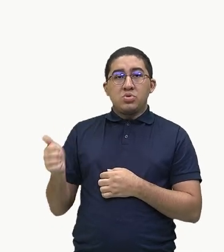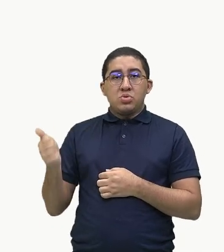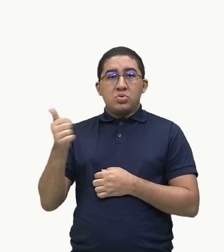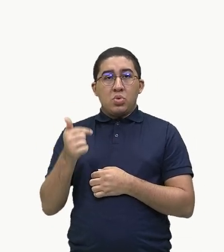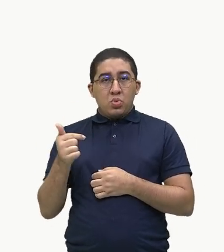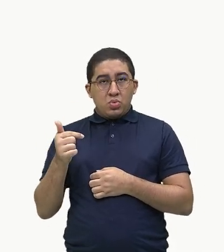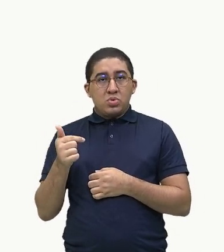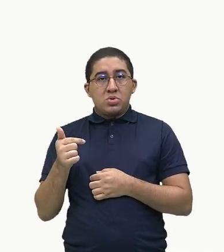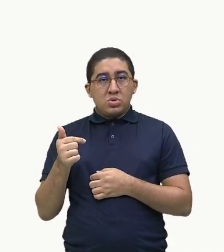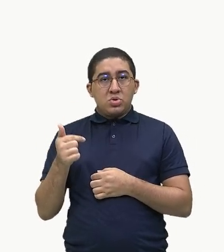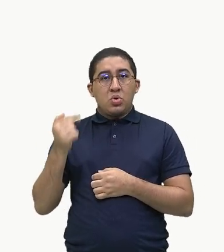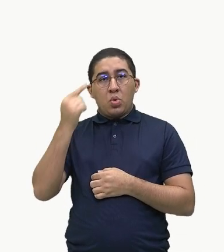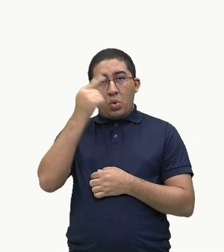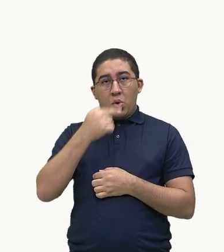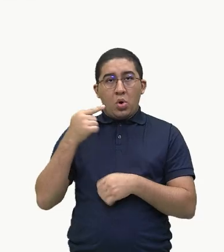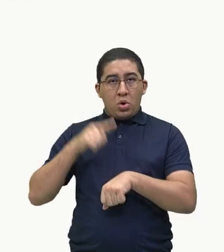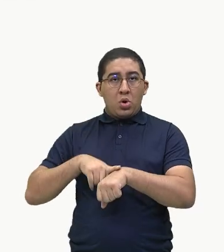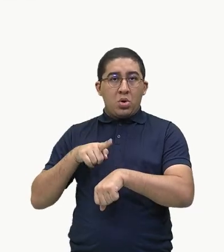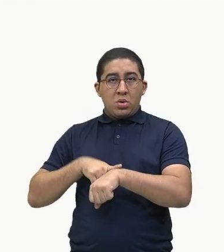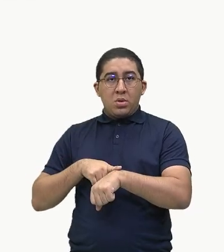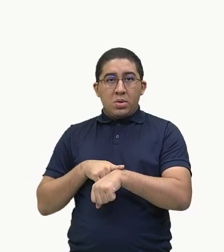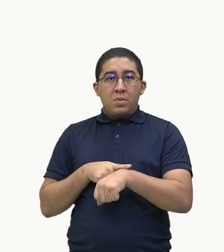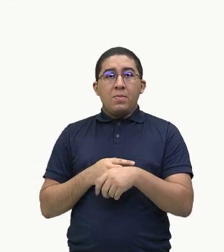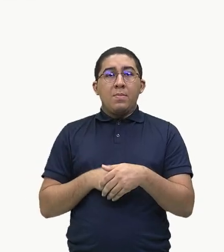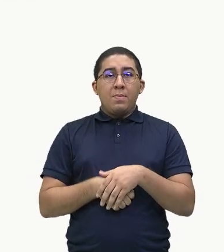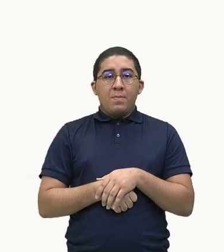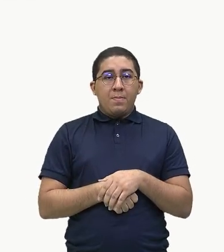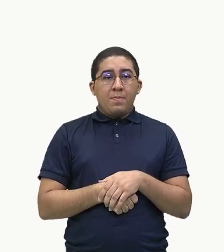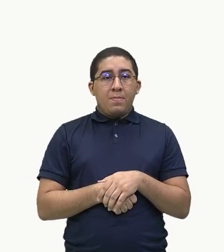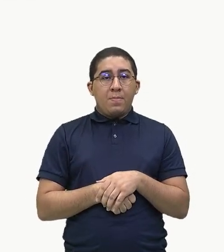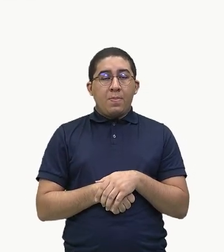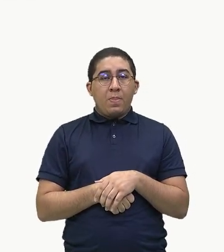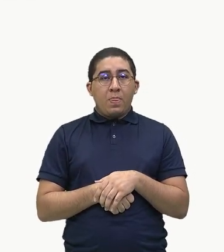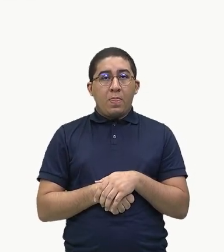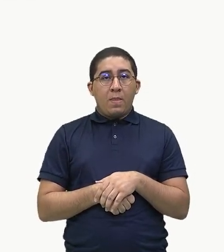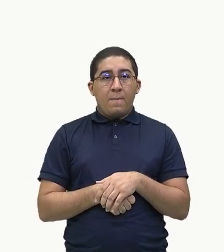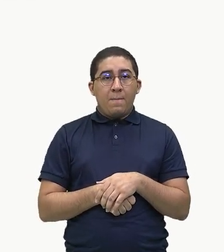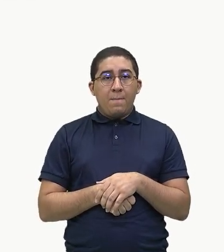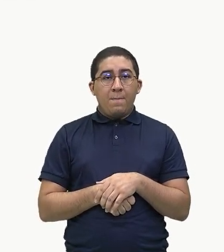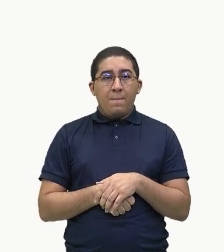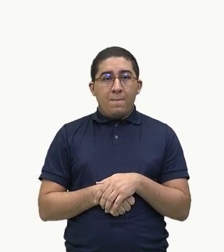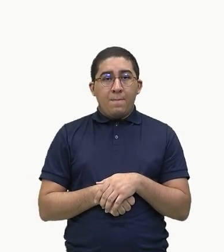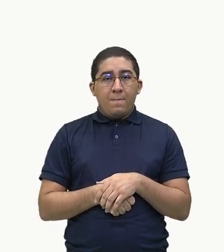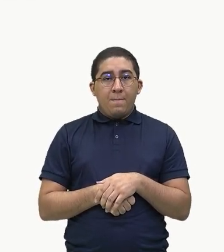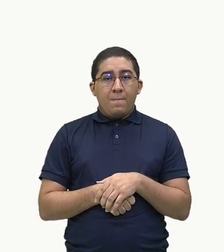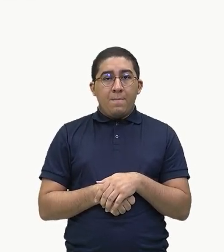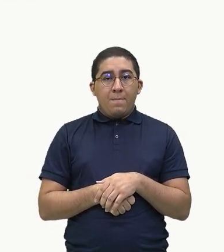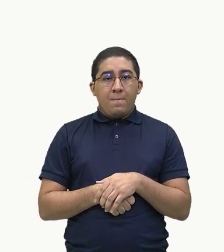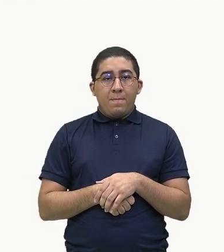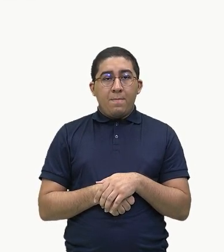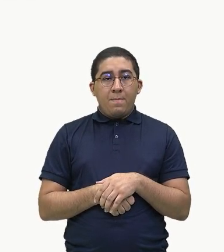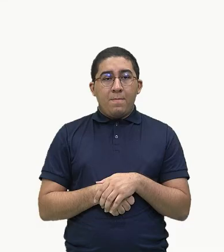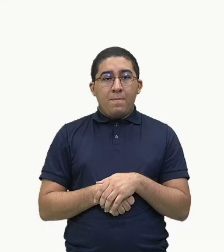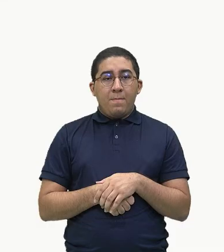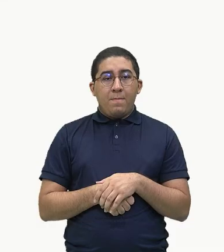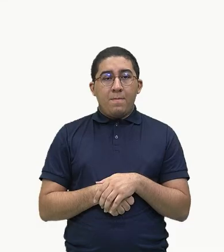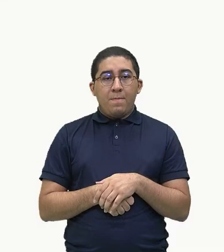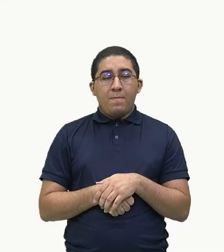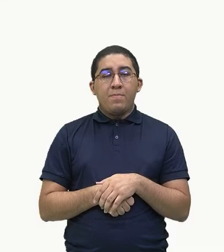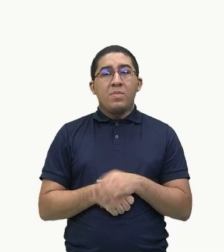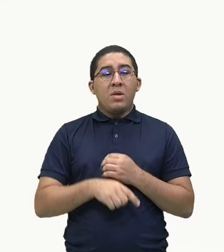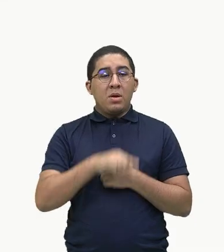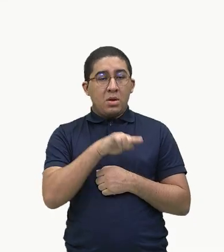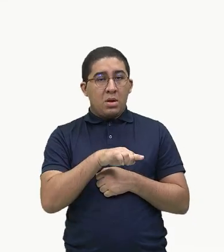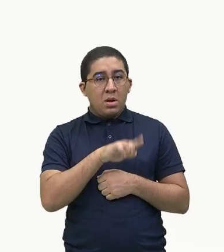fuso do meridiano de Greenwich, nesses lugares, no oeste do Amazonas e no estado